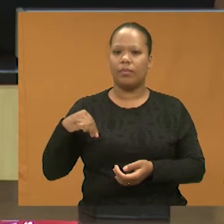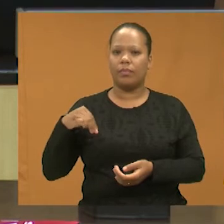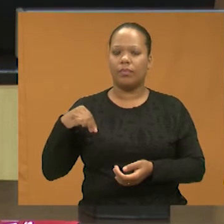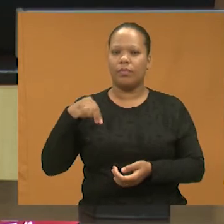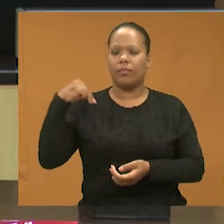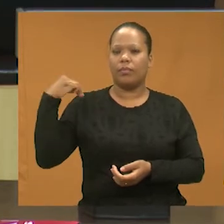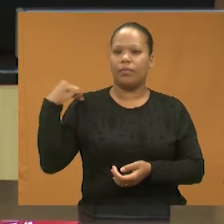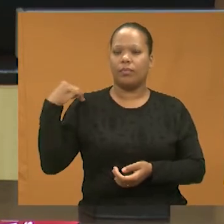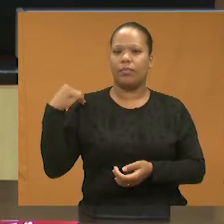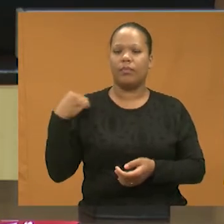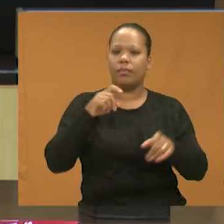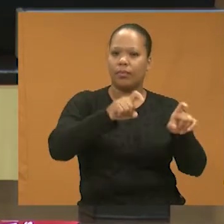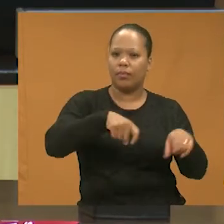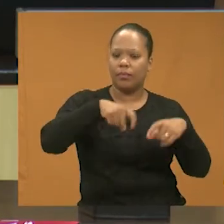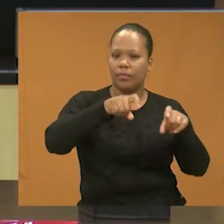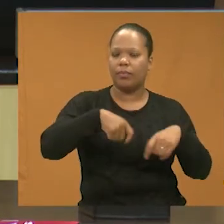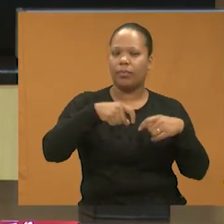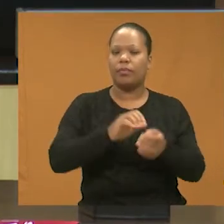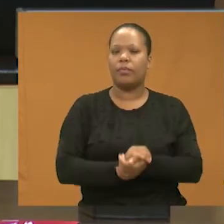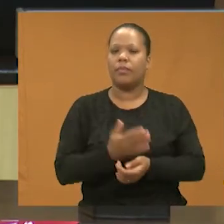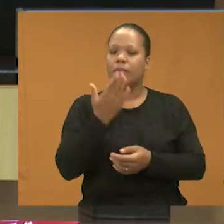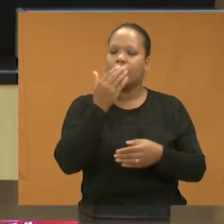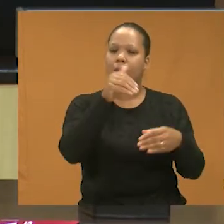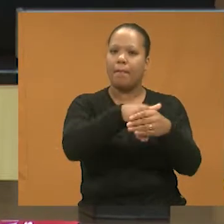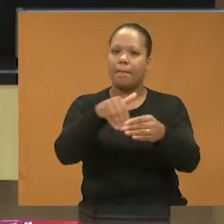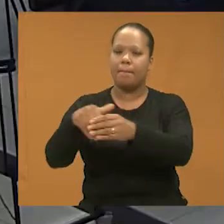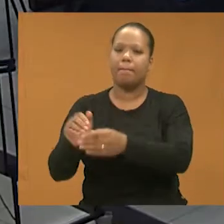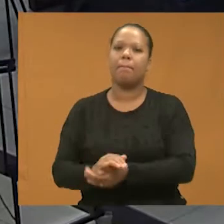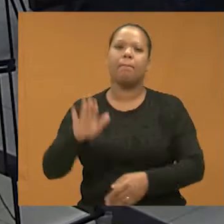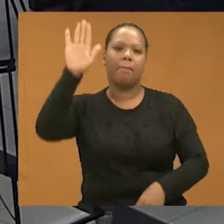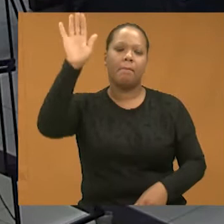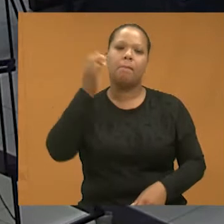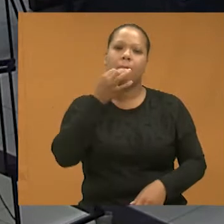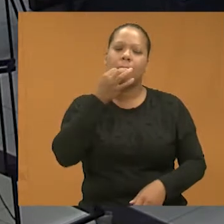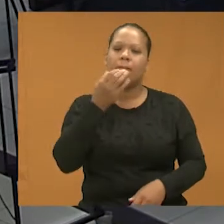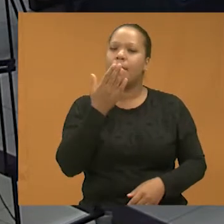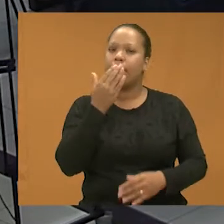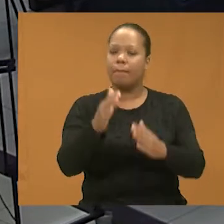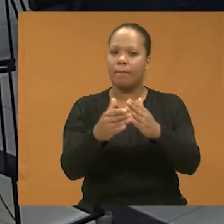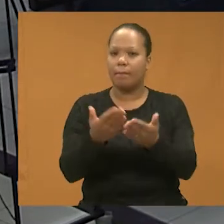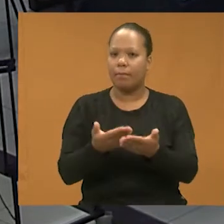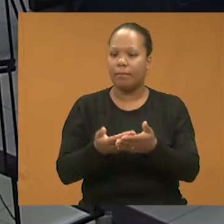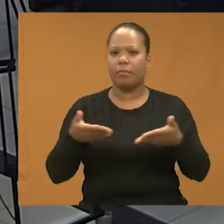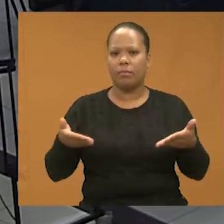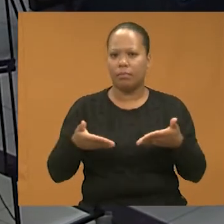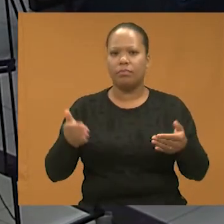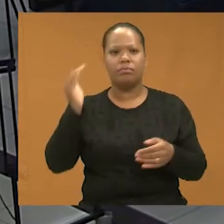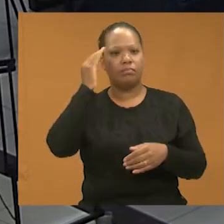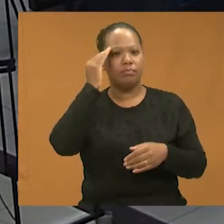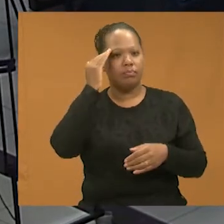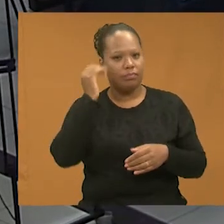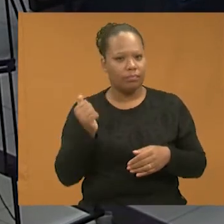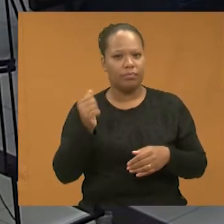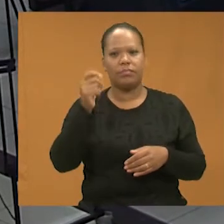solicitado votação. Senhor presidente, eu fiz esse requerimento tendo em vista que hoje a gente sabe das